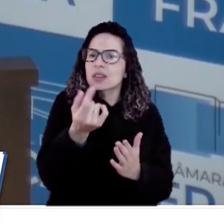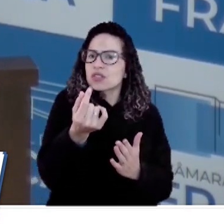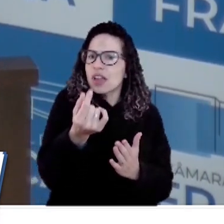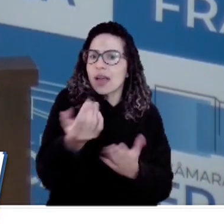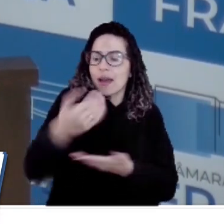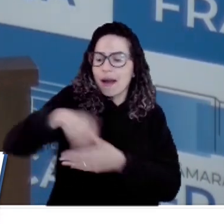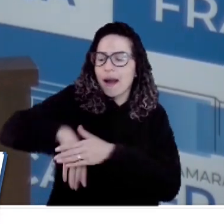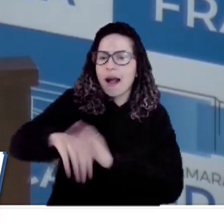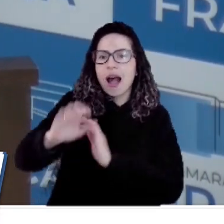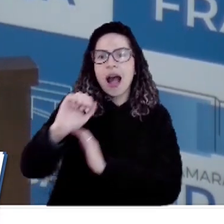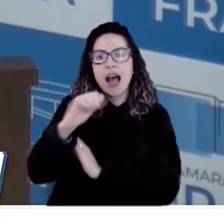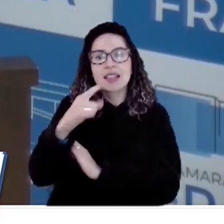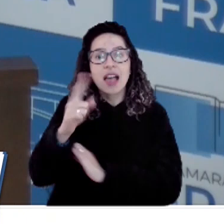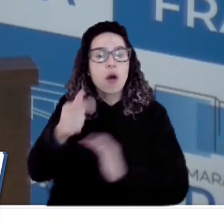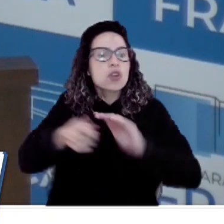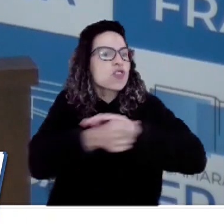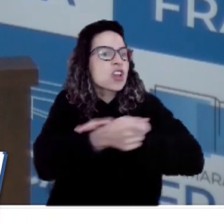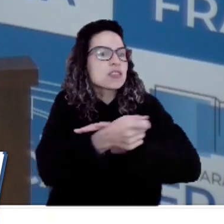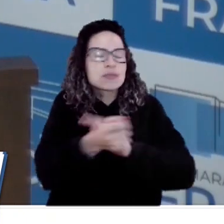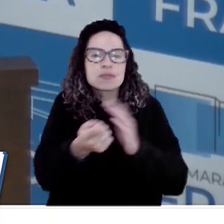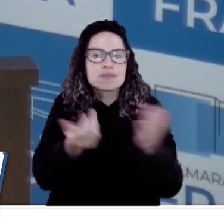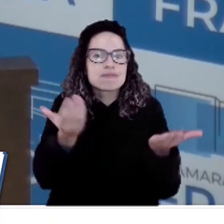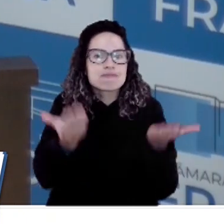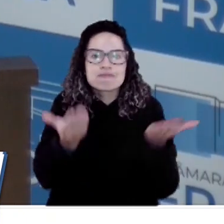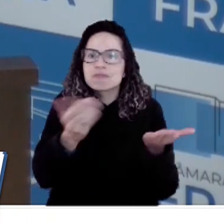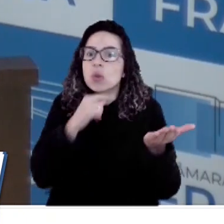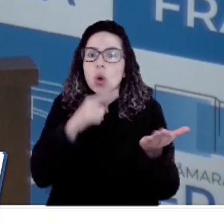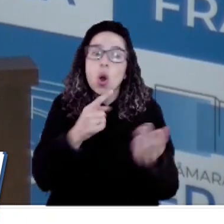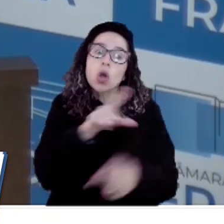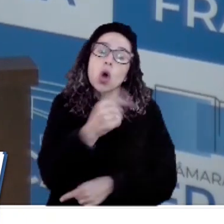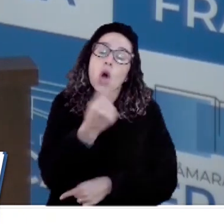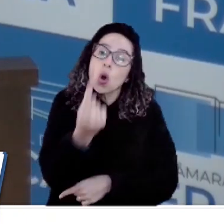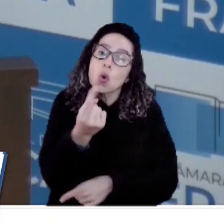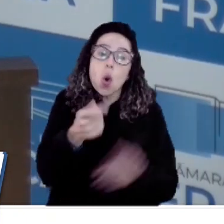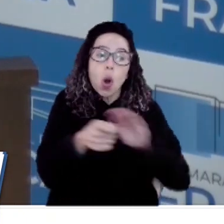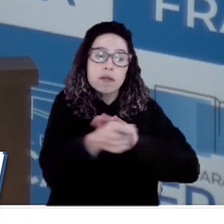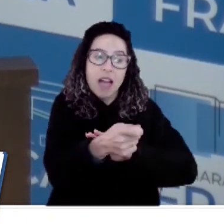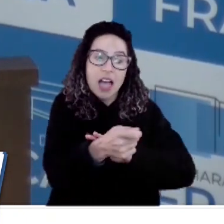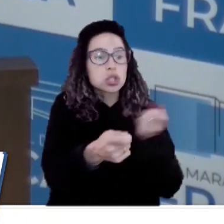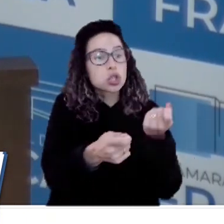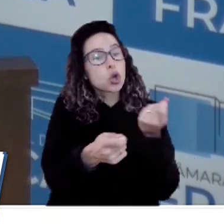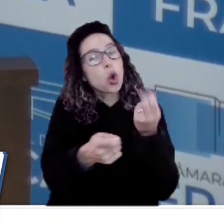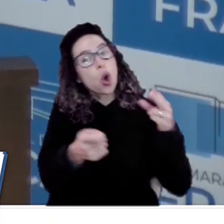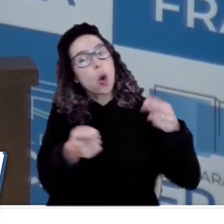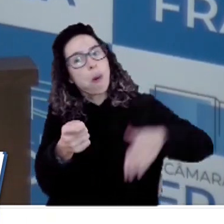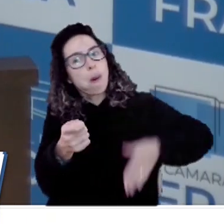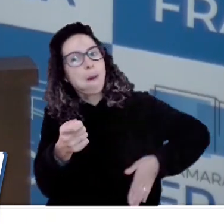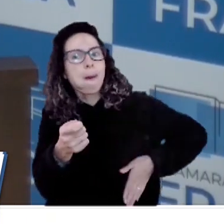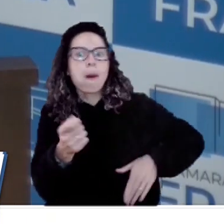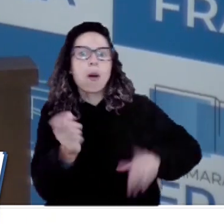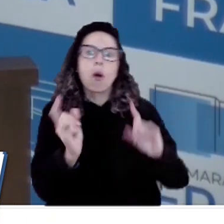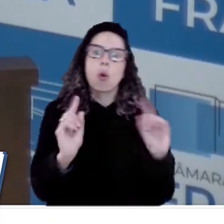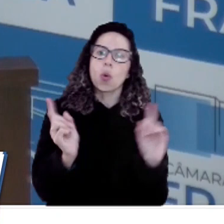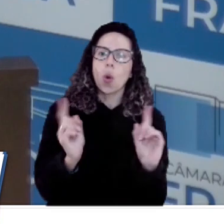fazer investimento ao mesmo tempo. Ou se faz investimento, ou faz agraciar os